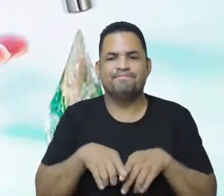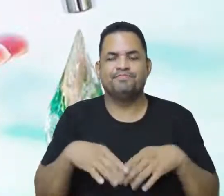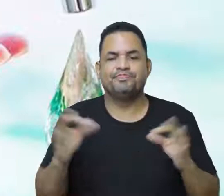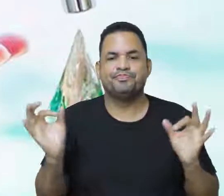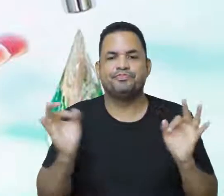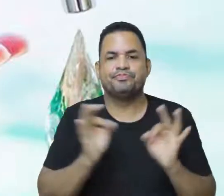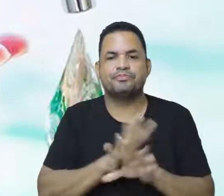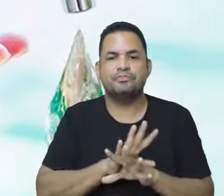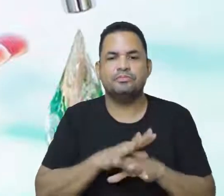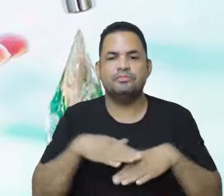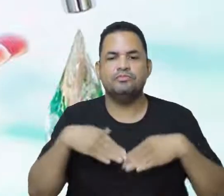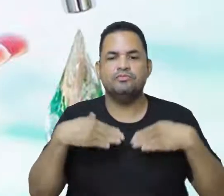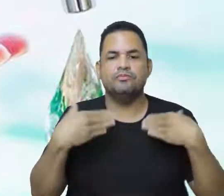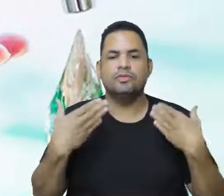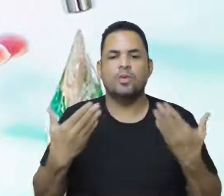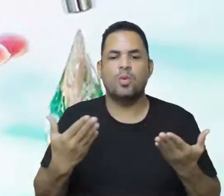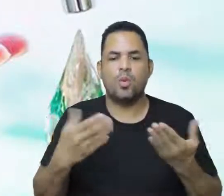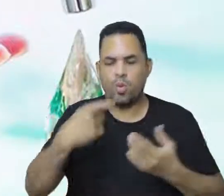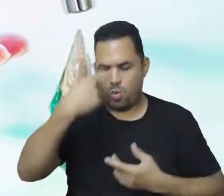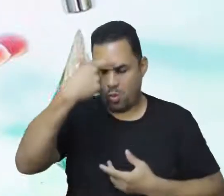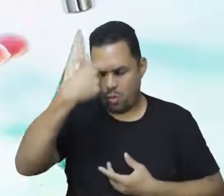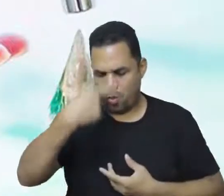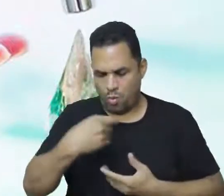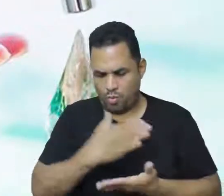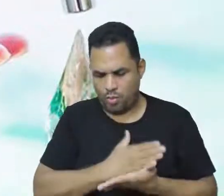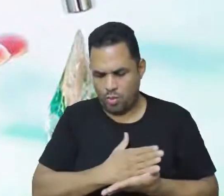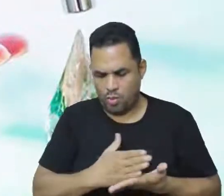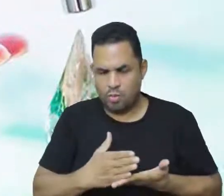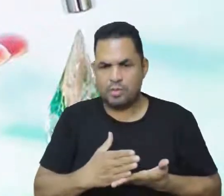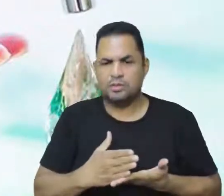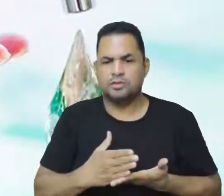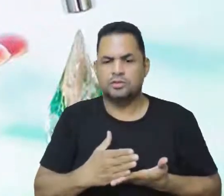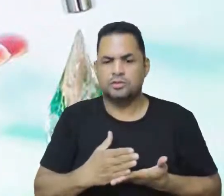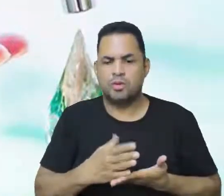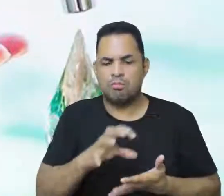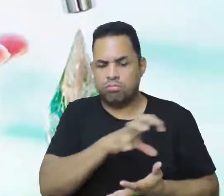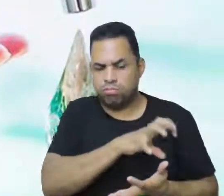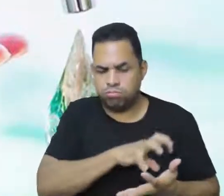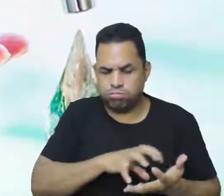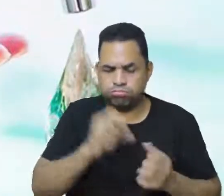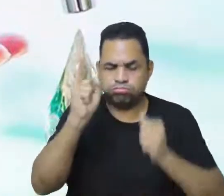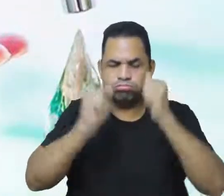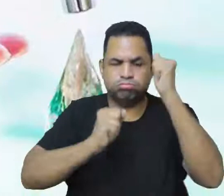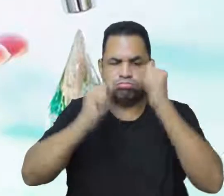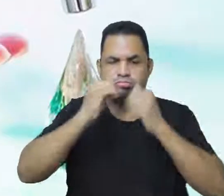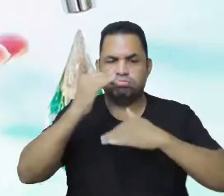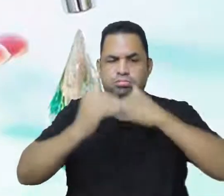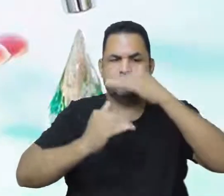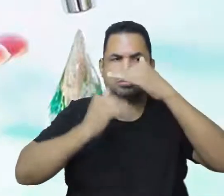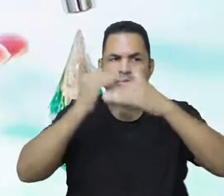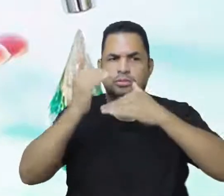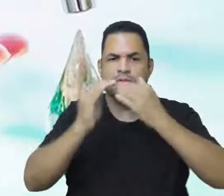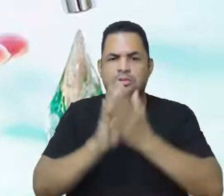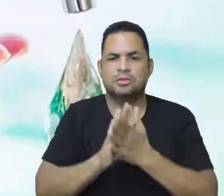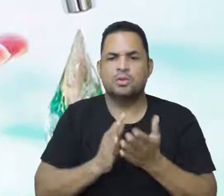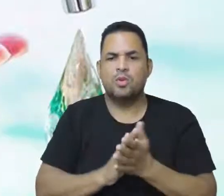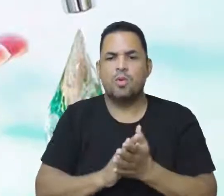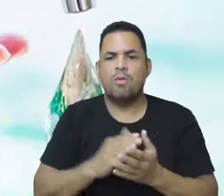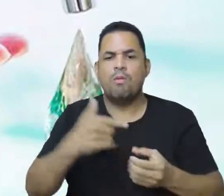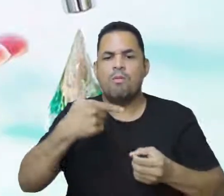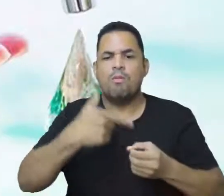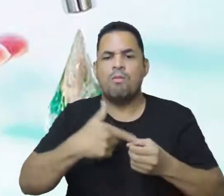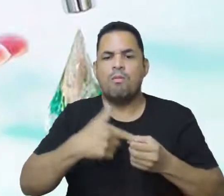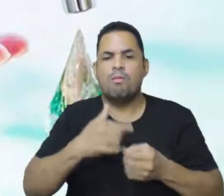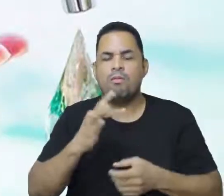Portanto, no momento em que o homem começou a revolução industrial, que desenvolveu o uso do combustível fóssil,